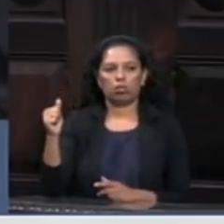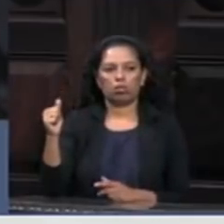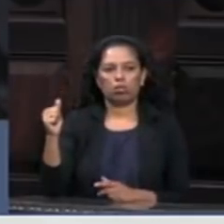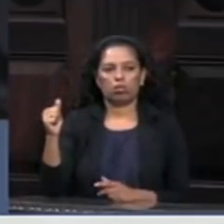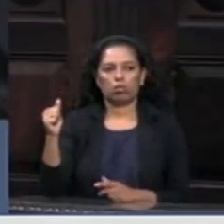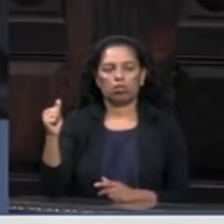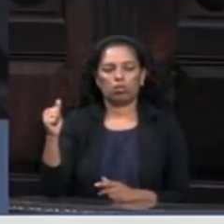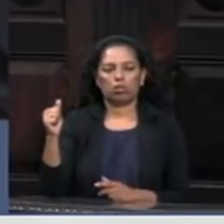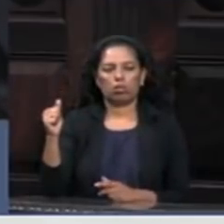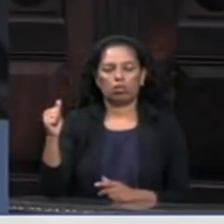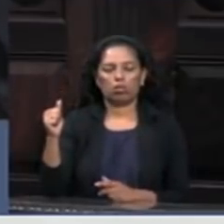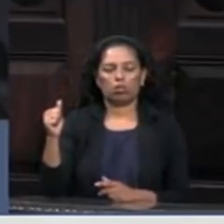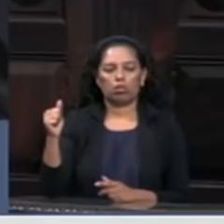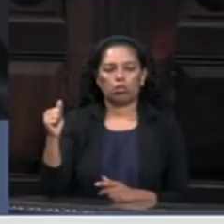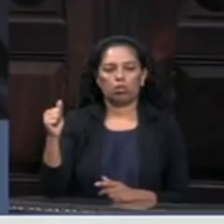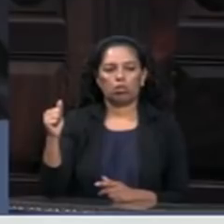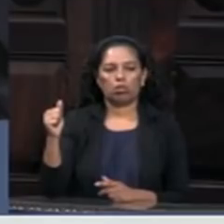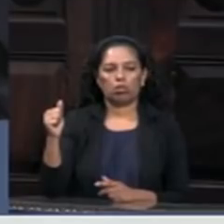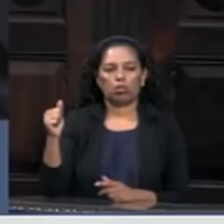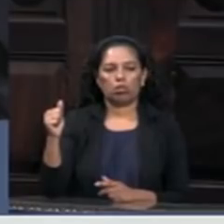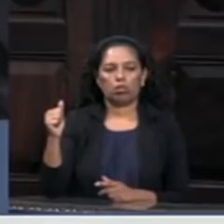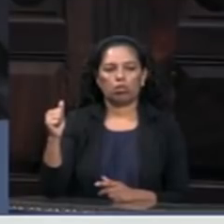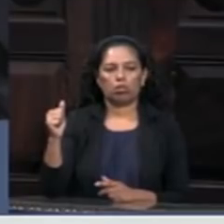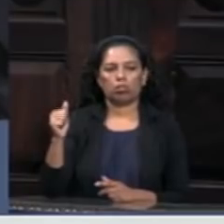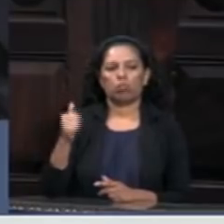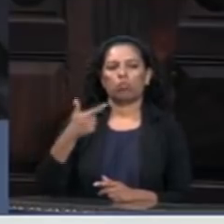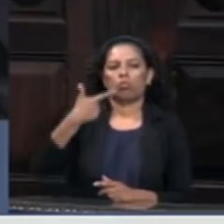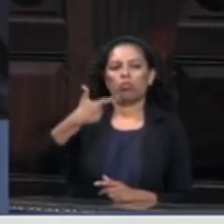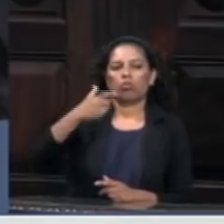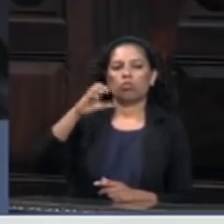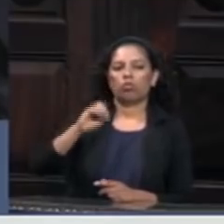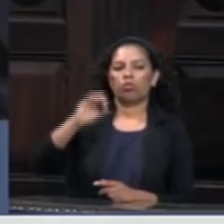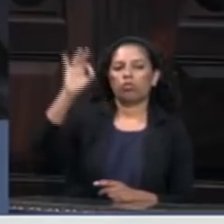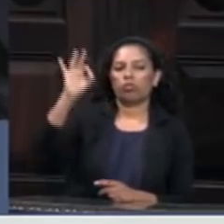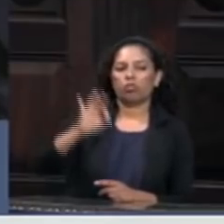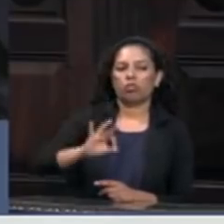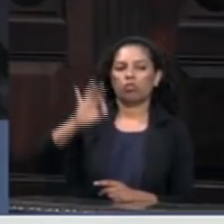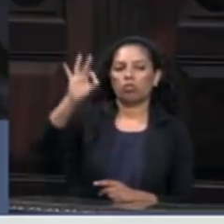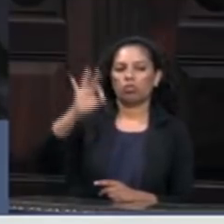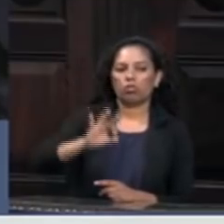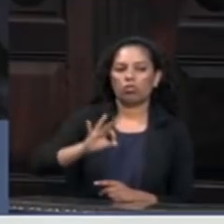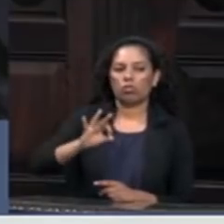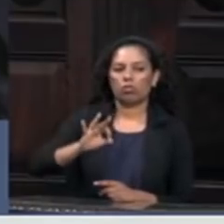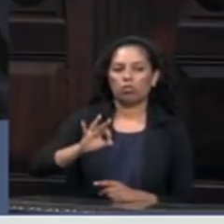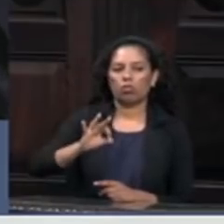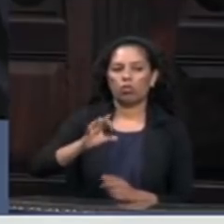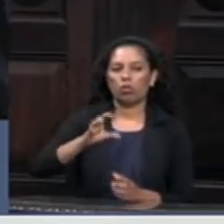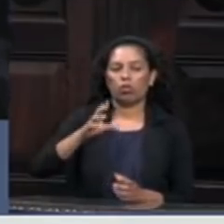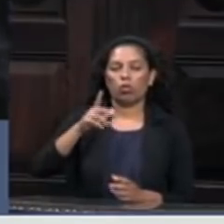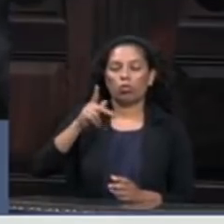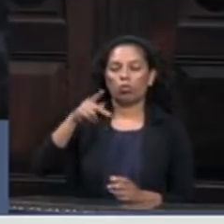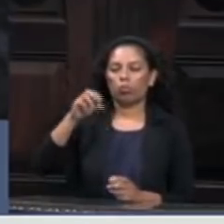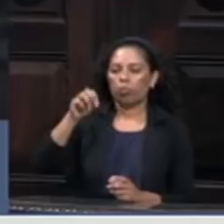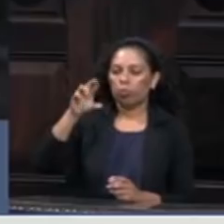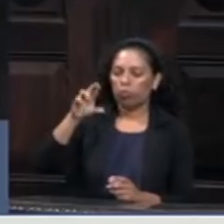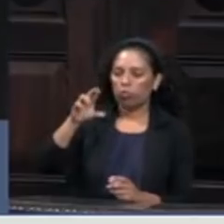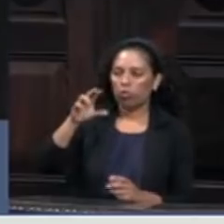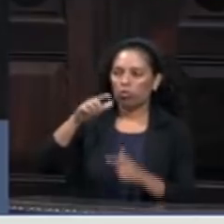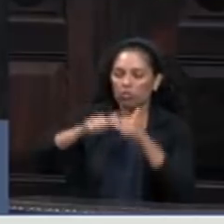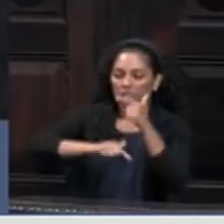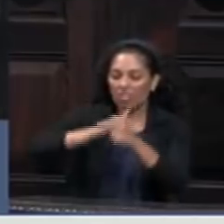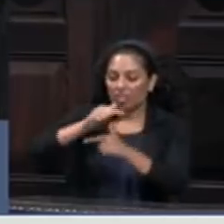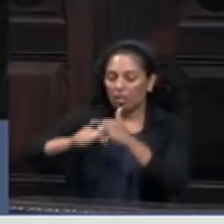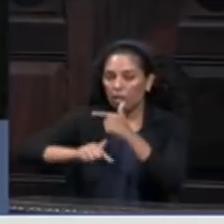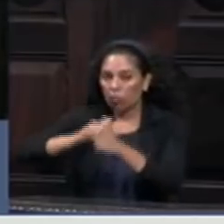o remanejamento de 20% por programa de trabalho. Isto